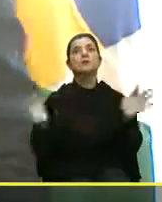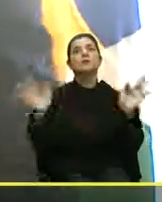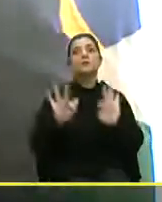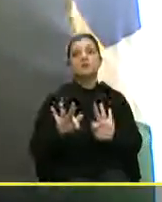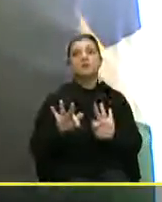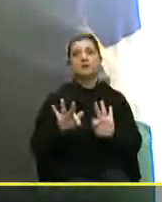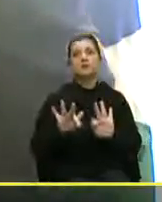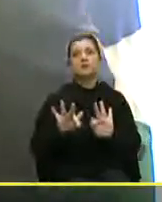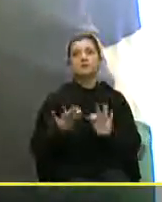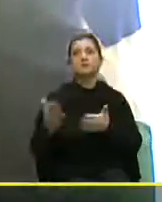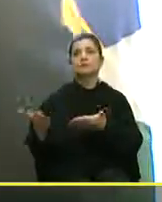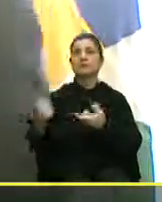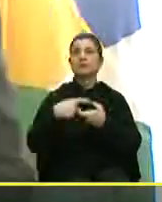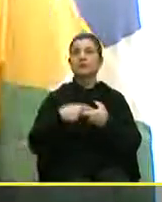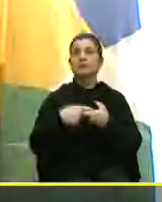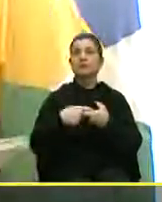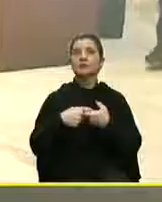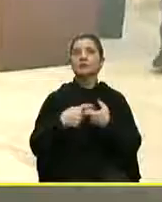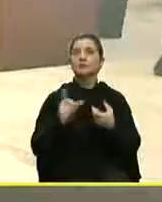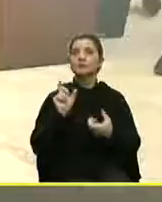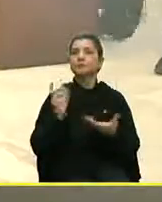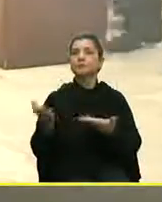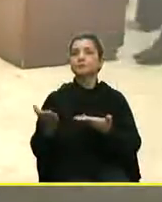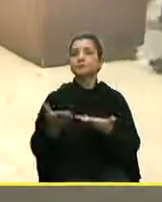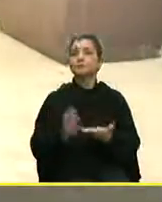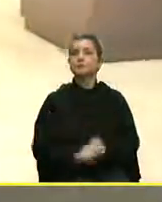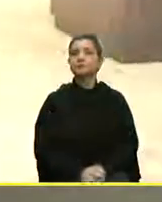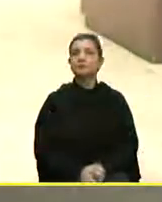partir para encerramento de vou a palavra pelo cerimonial